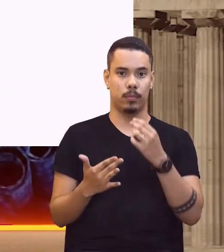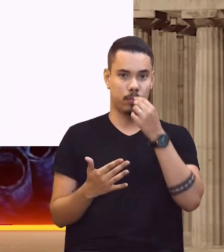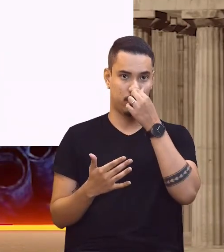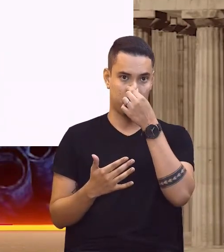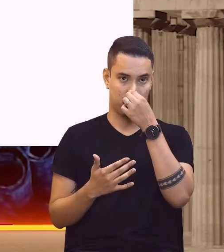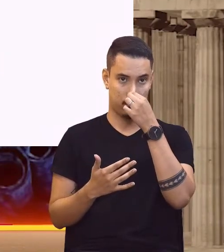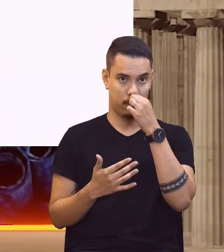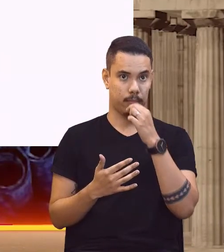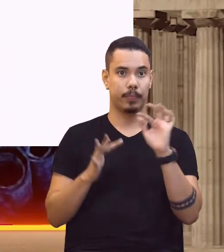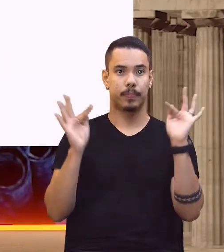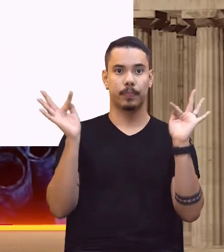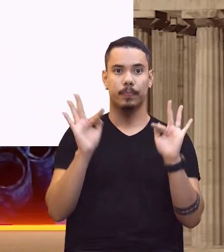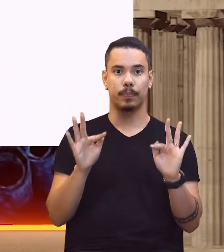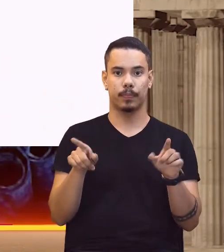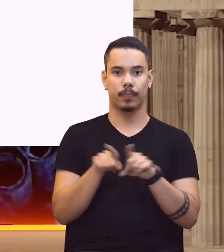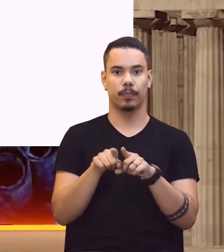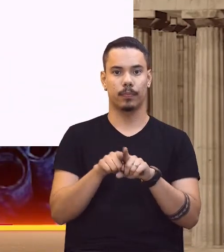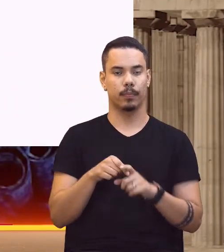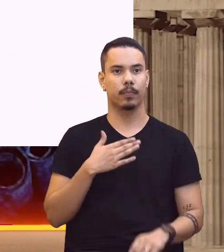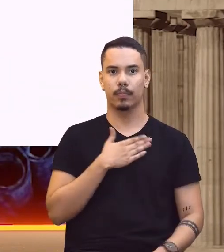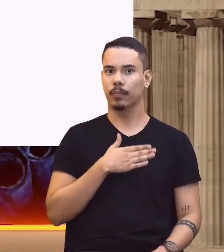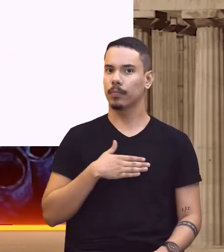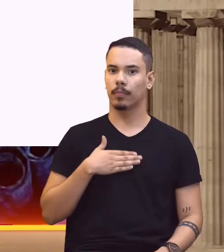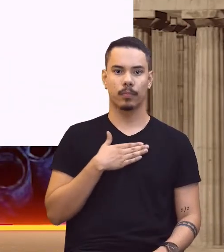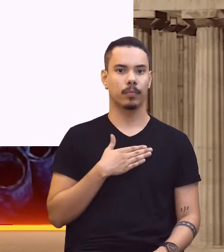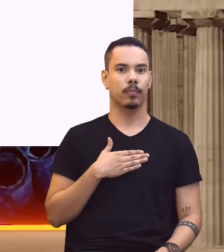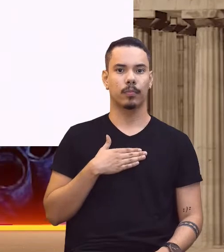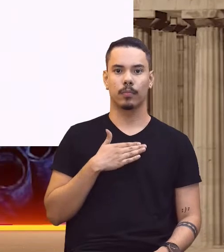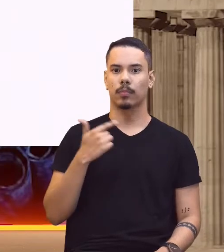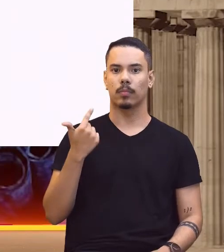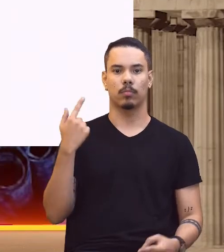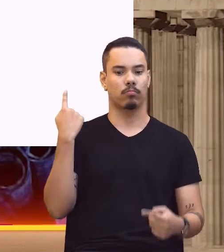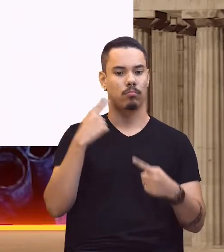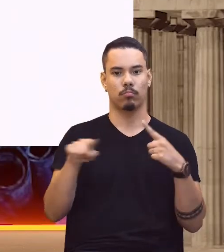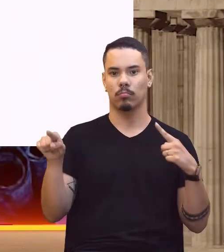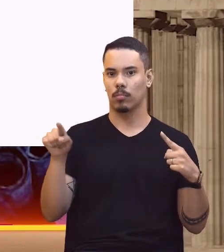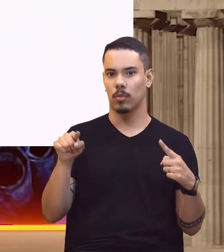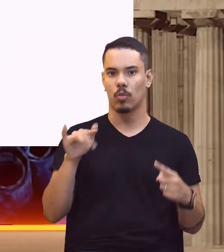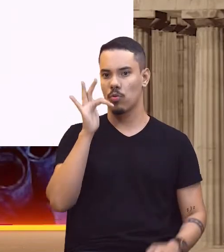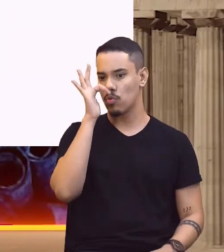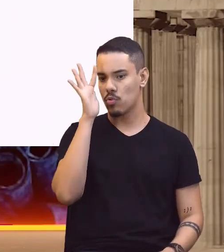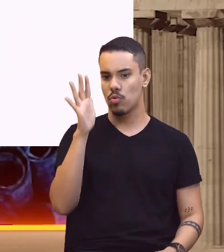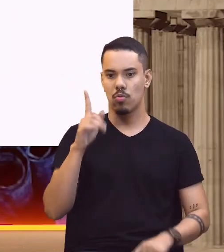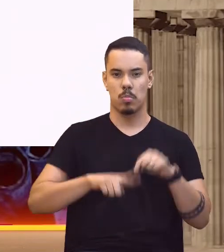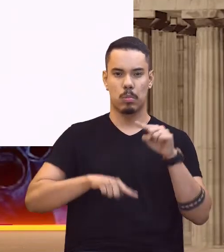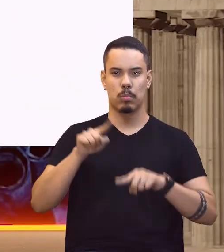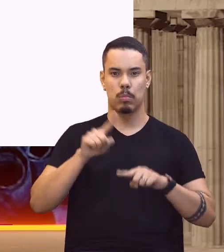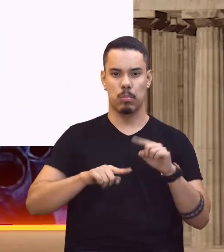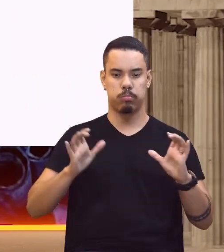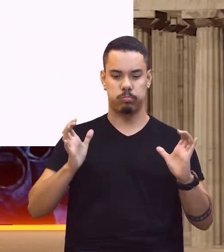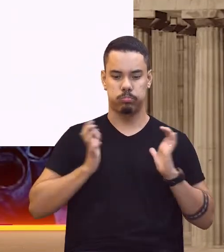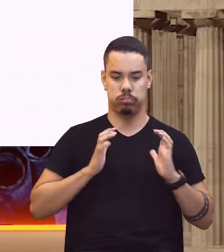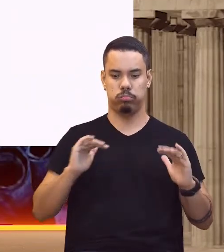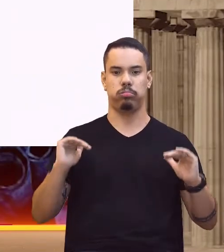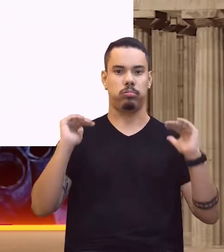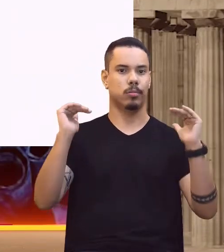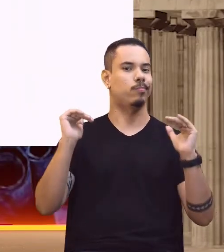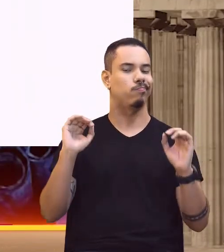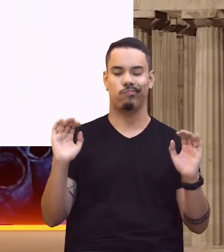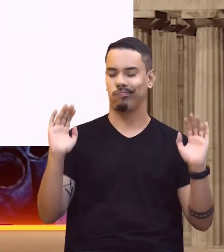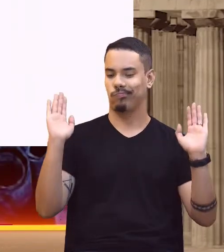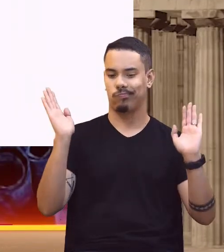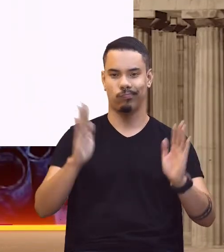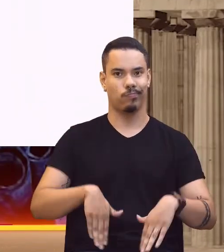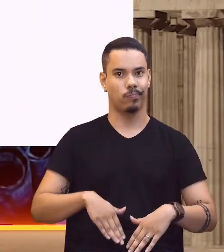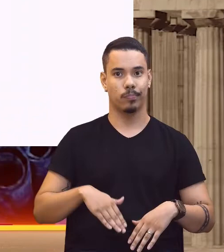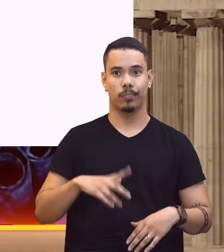os prazeres da vida não está ligado à luxúria, aos bens materiais. Então nós devemos buscar o